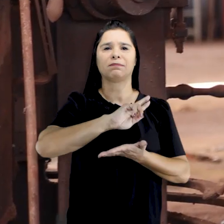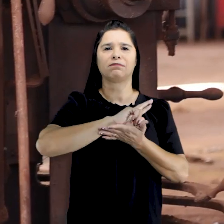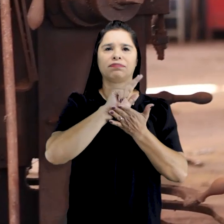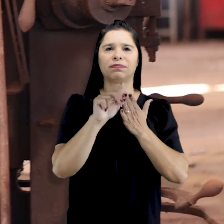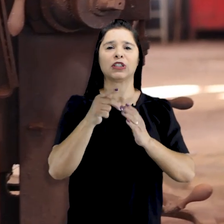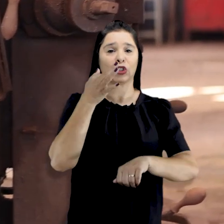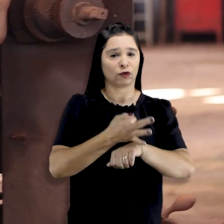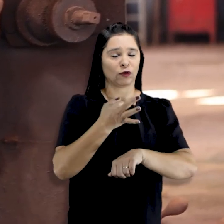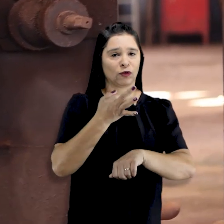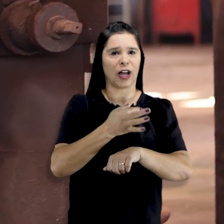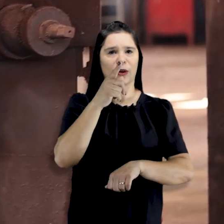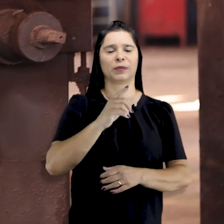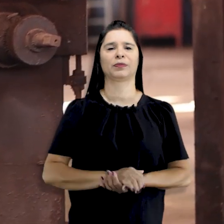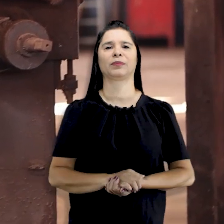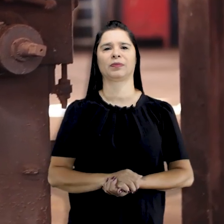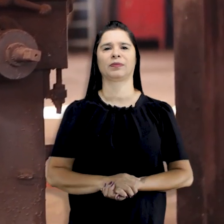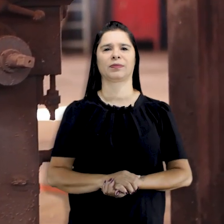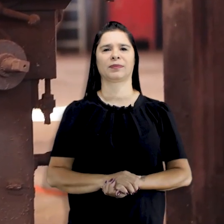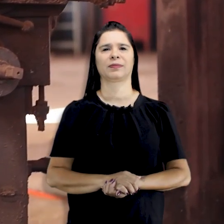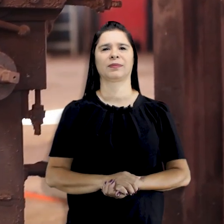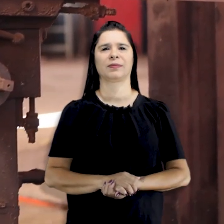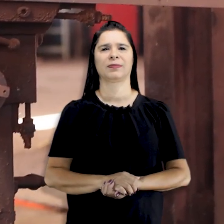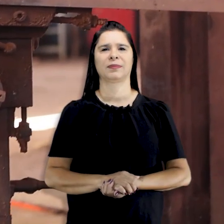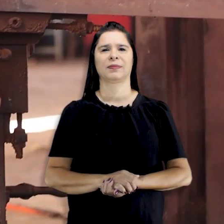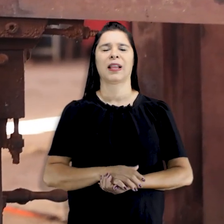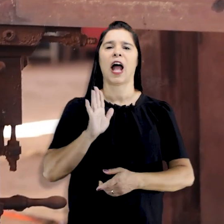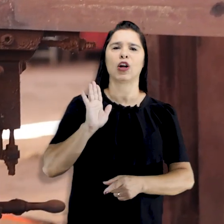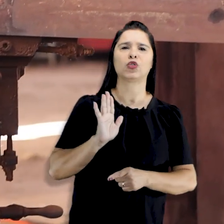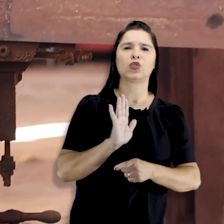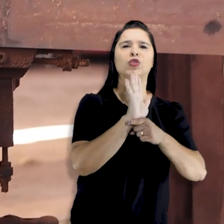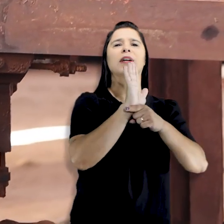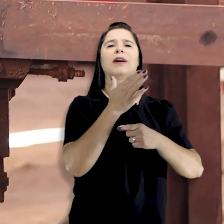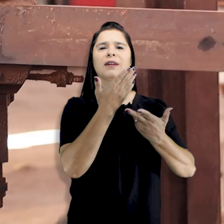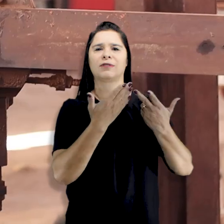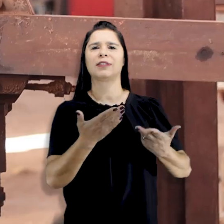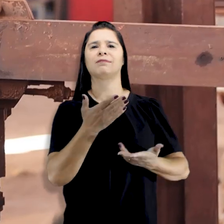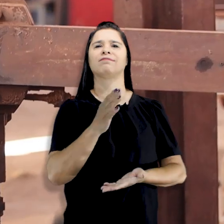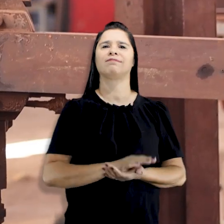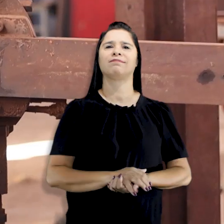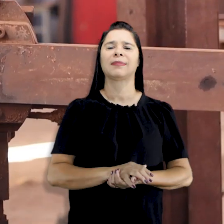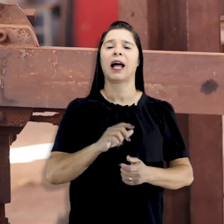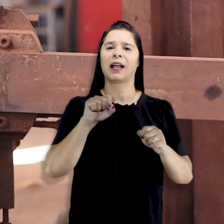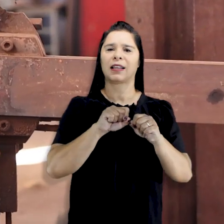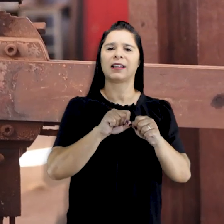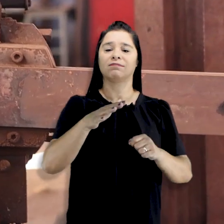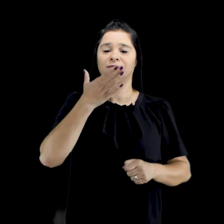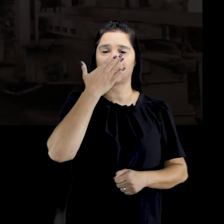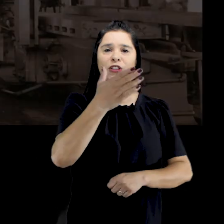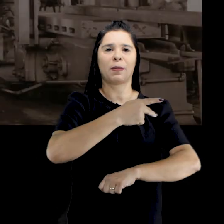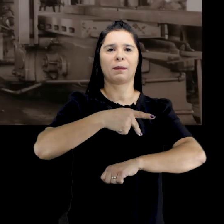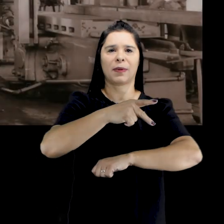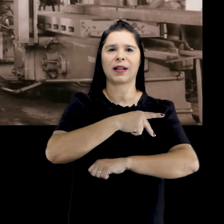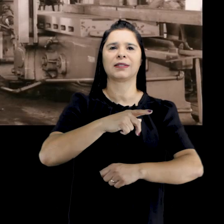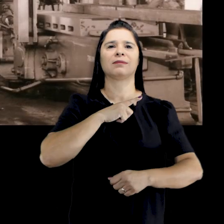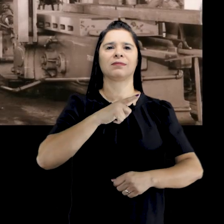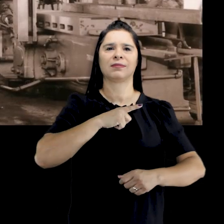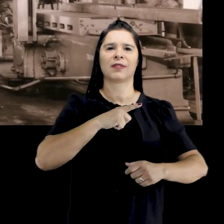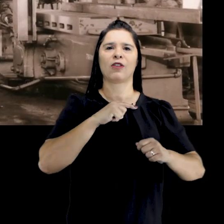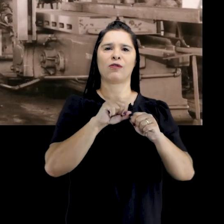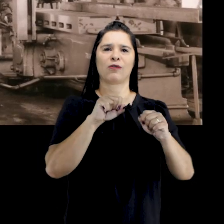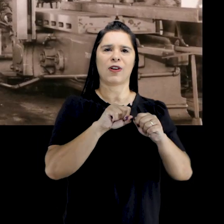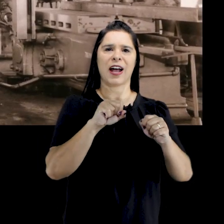aqui, grosso, da grossura desse aqui prende na placa aqui e torneia ele, faz umas bolas